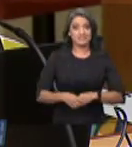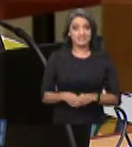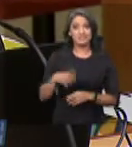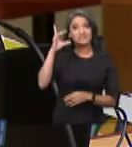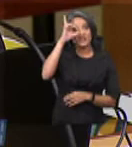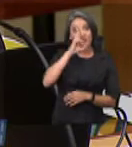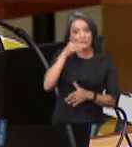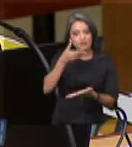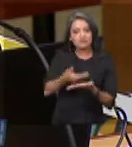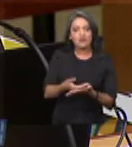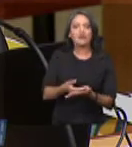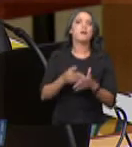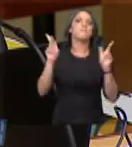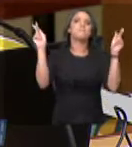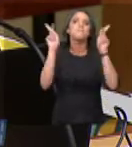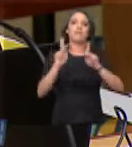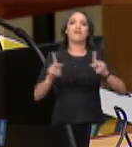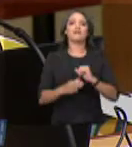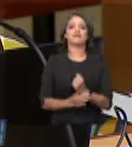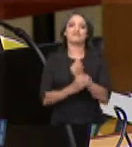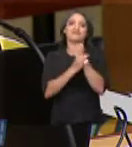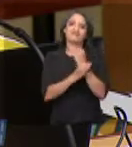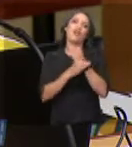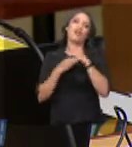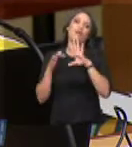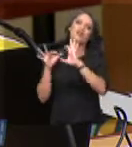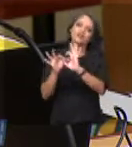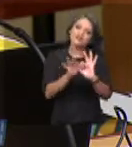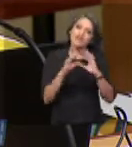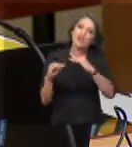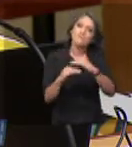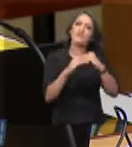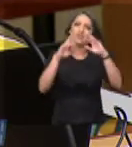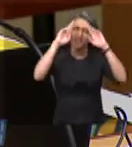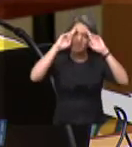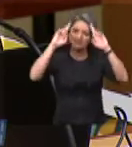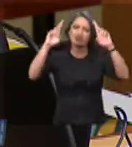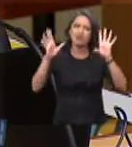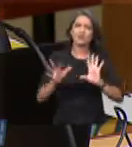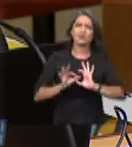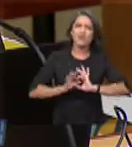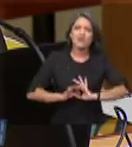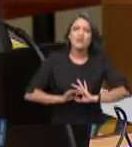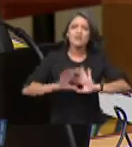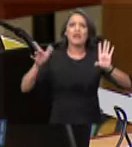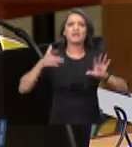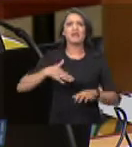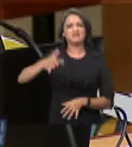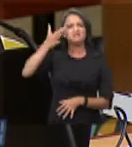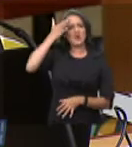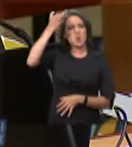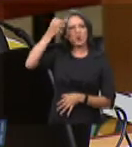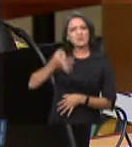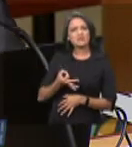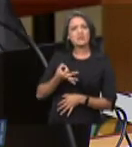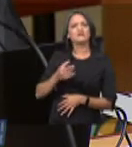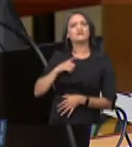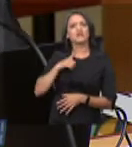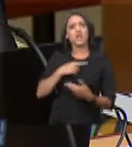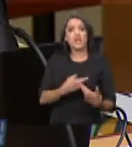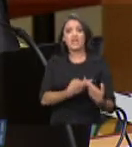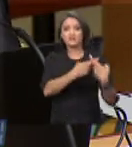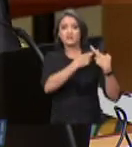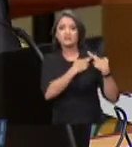com paz segurança e harmonia com respeito e liberdade com consciência e responsabilidade